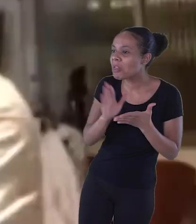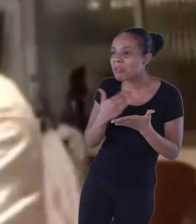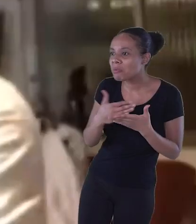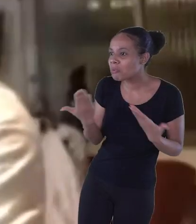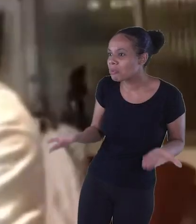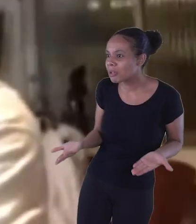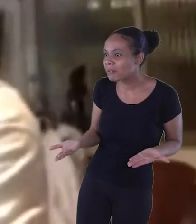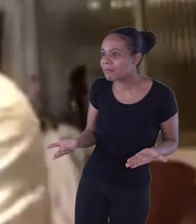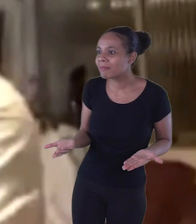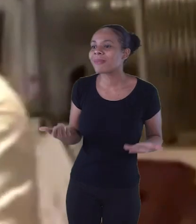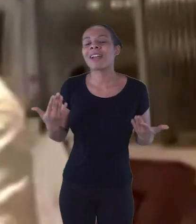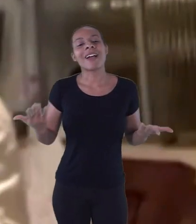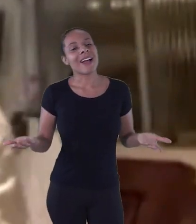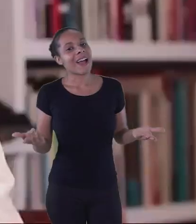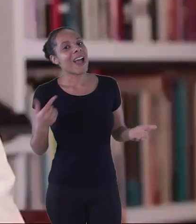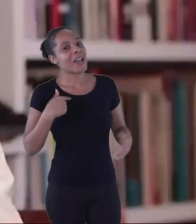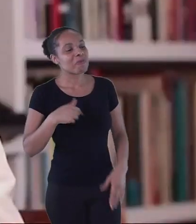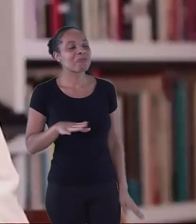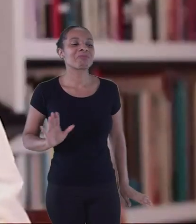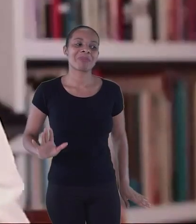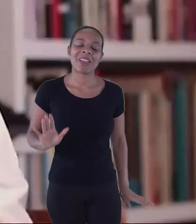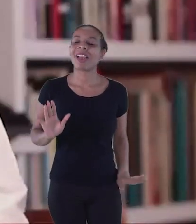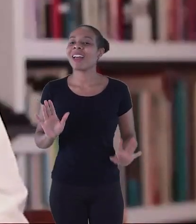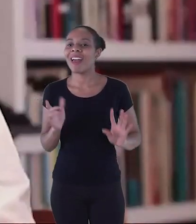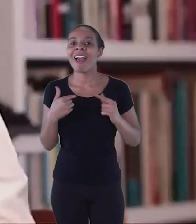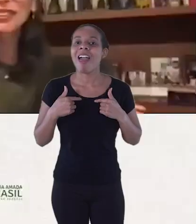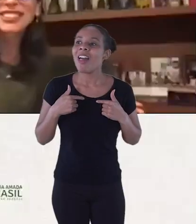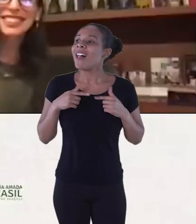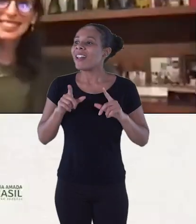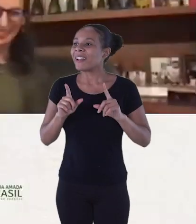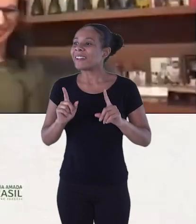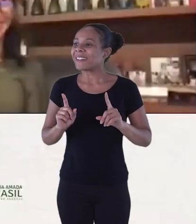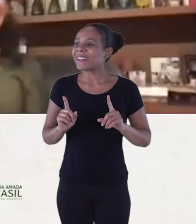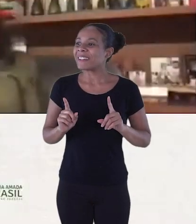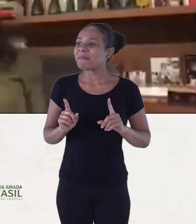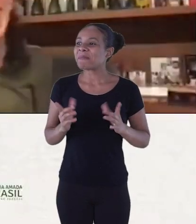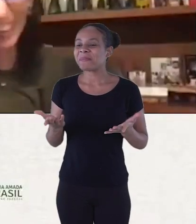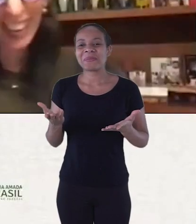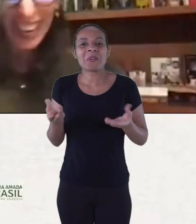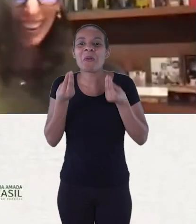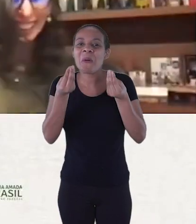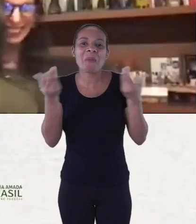Ele quer matar todo mundo. Você matar o Pelé.